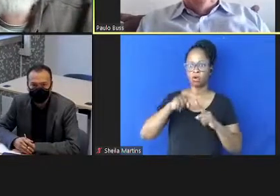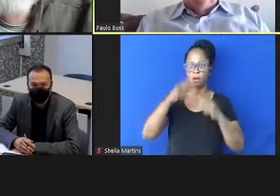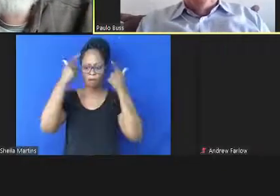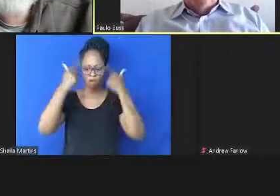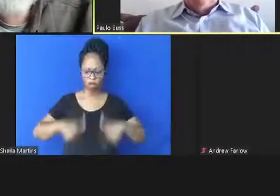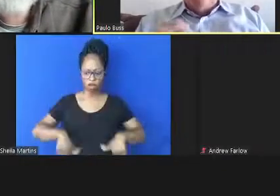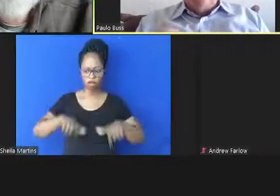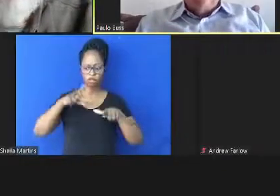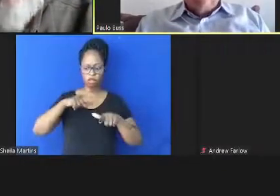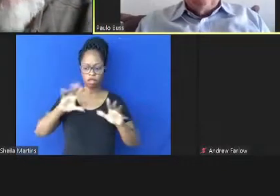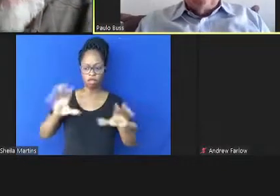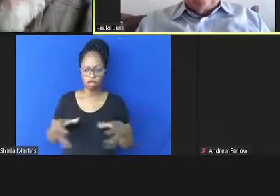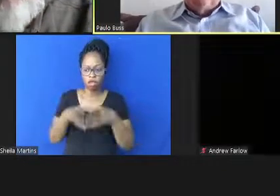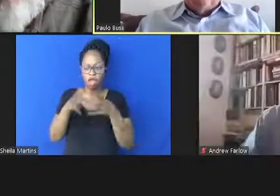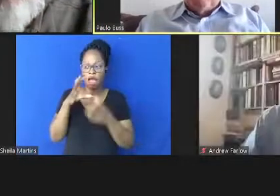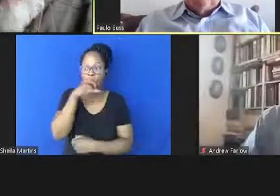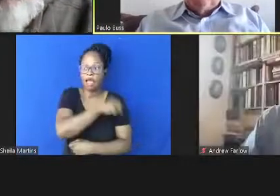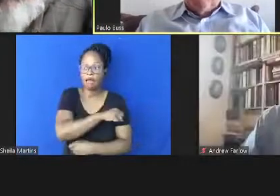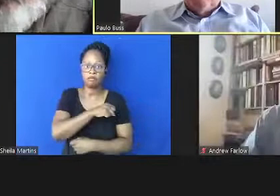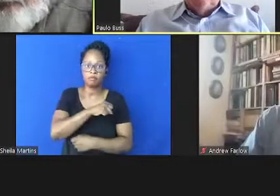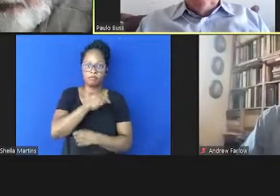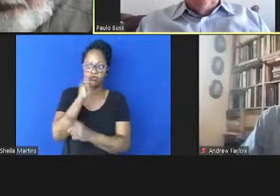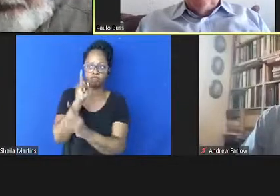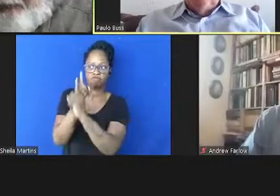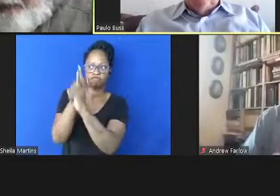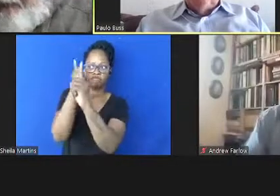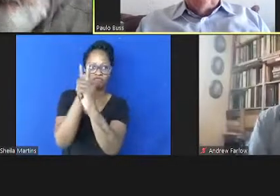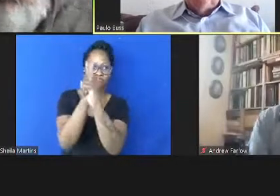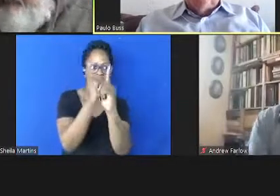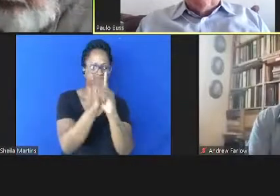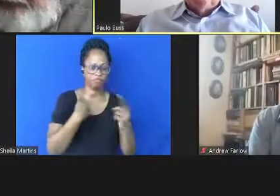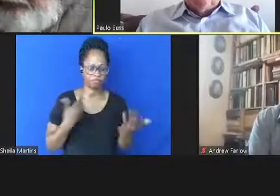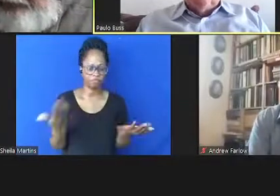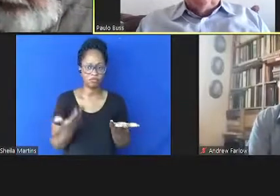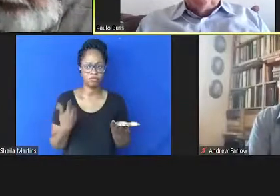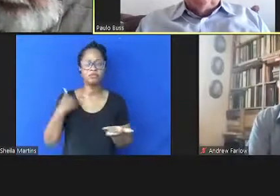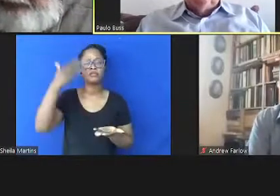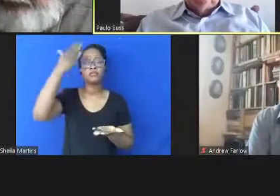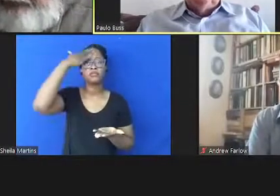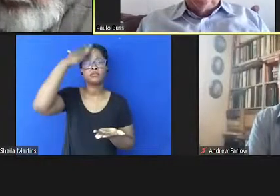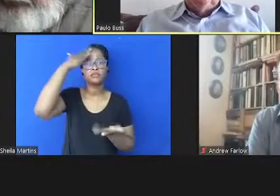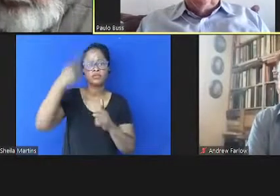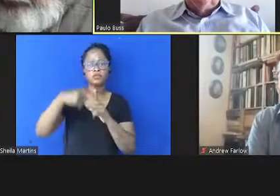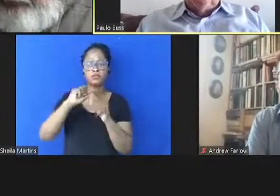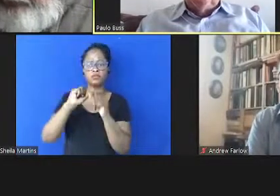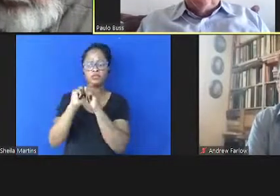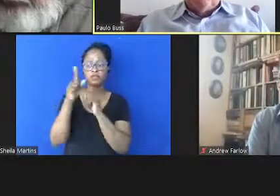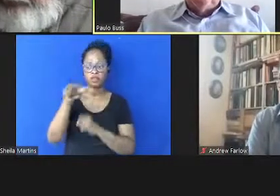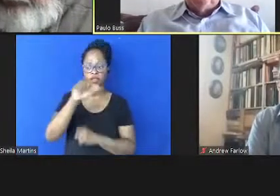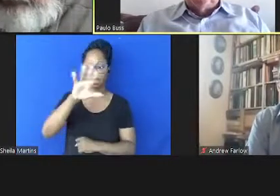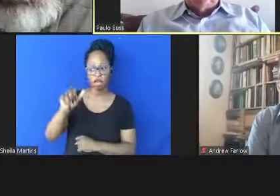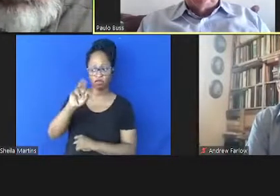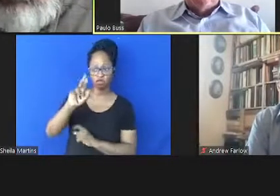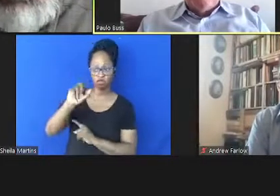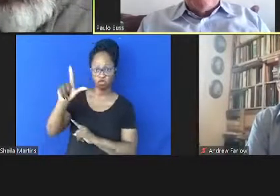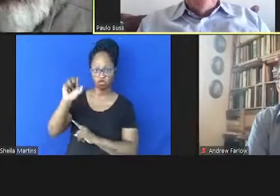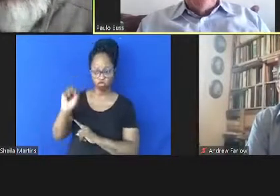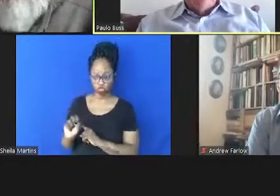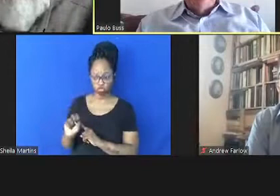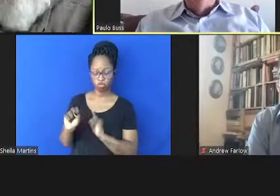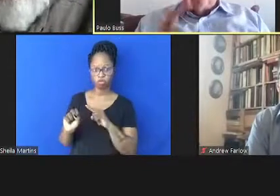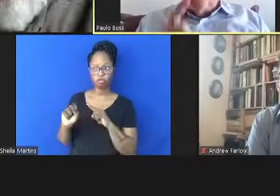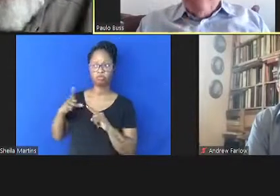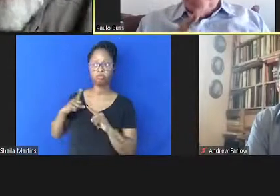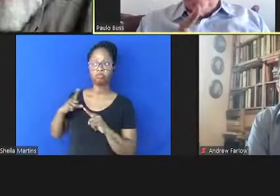que foi rapidamente detectada, aliás, pelos cientistas da África do Sul, dos Institutos Nacionais de Saúde de lá,